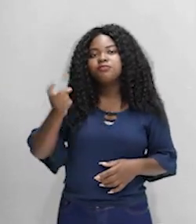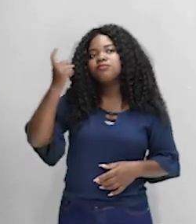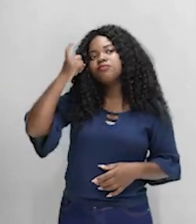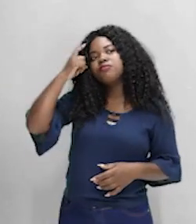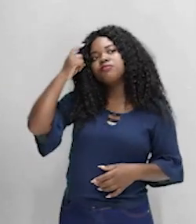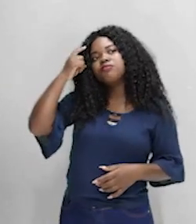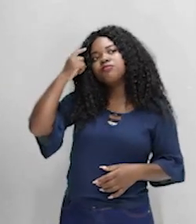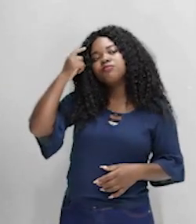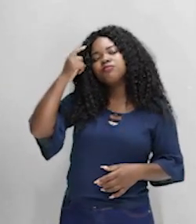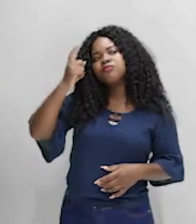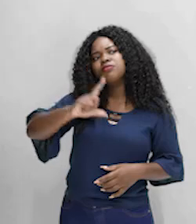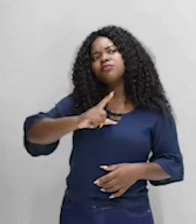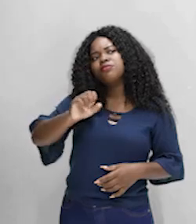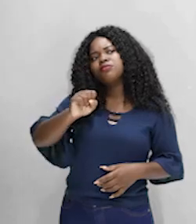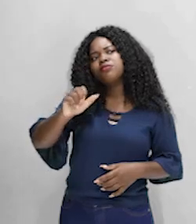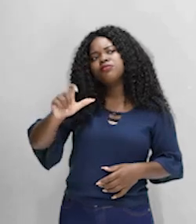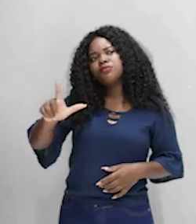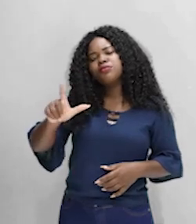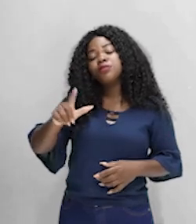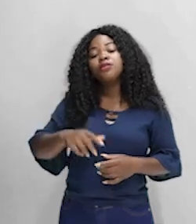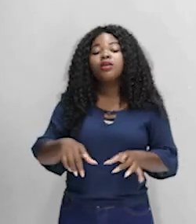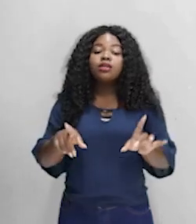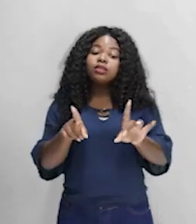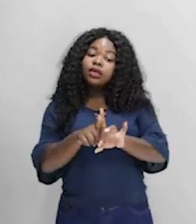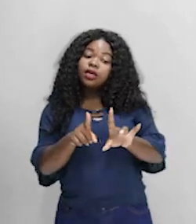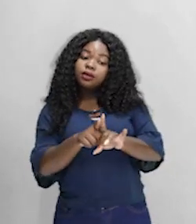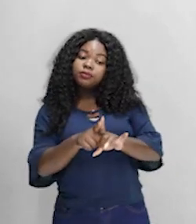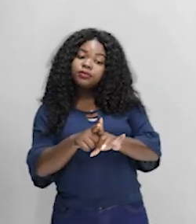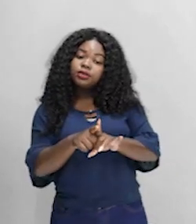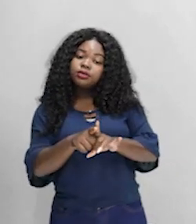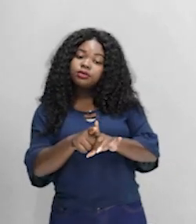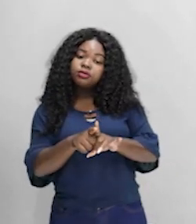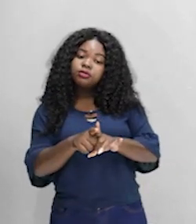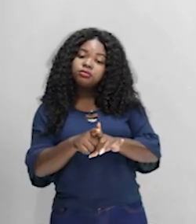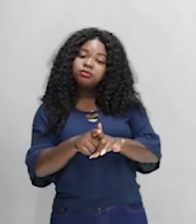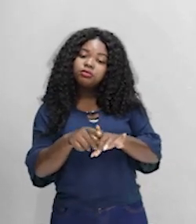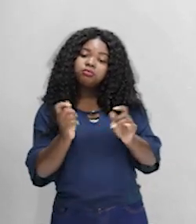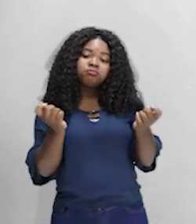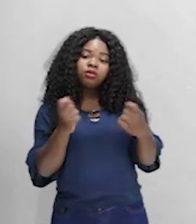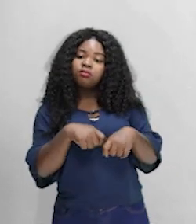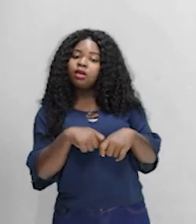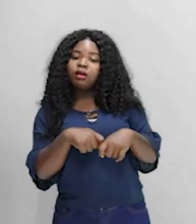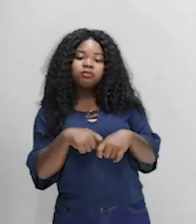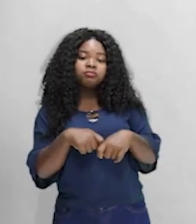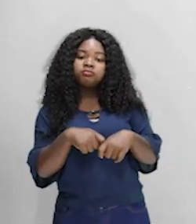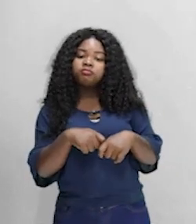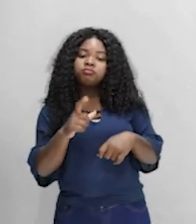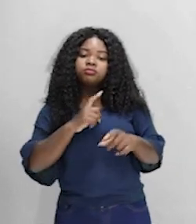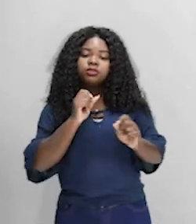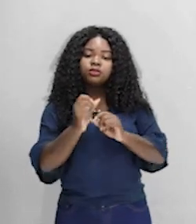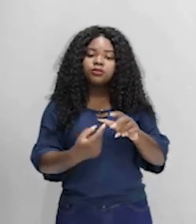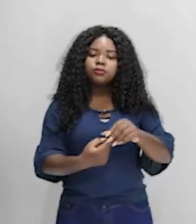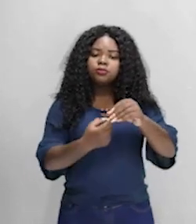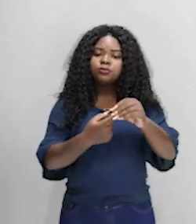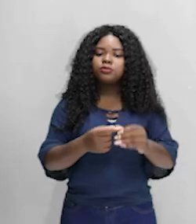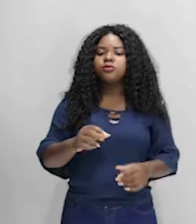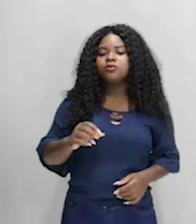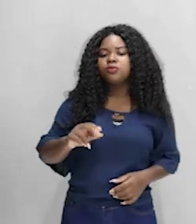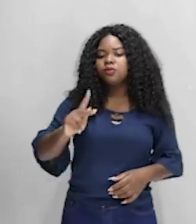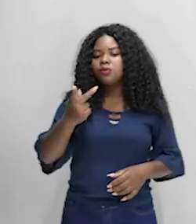temos um sal. E também, eu não posso ter como único ânion o grupo